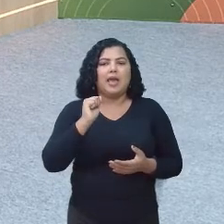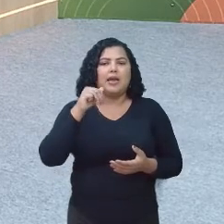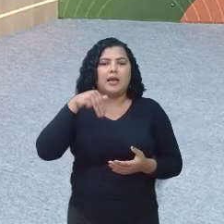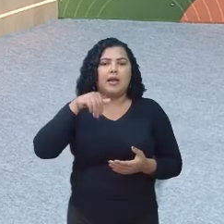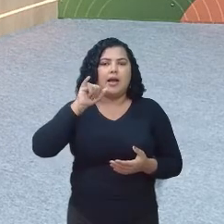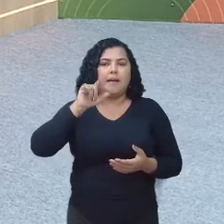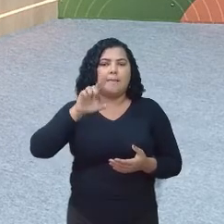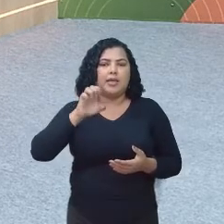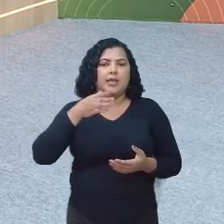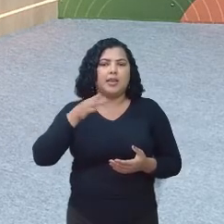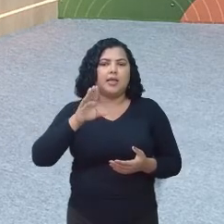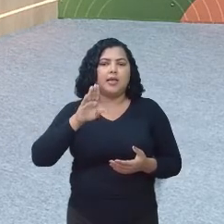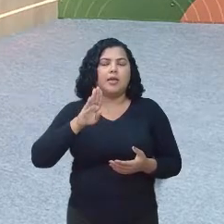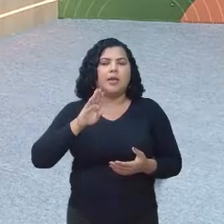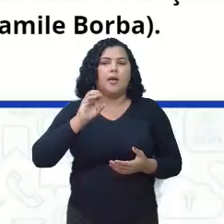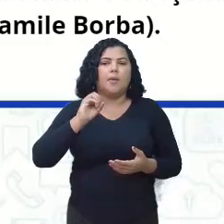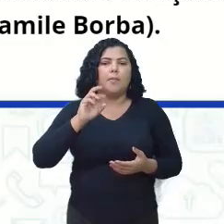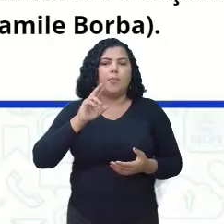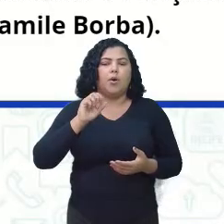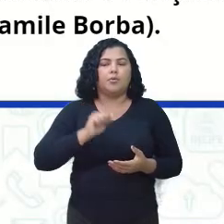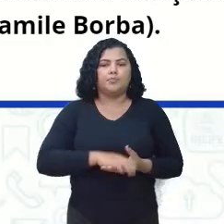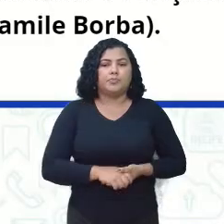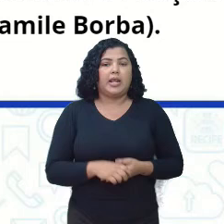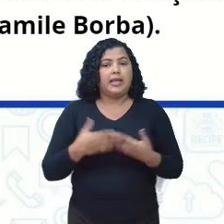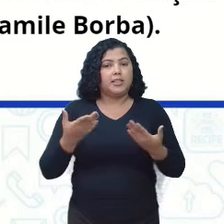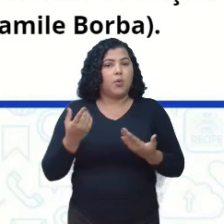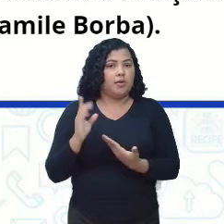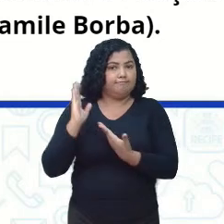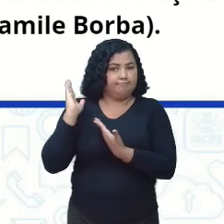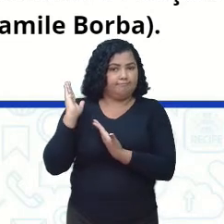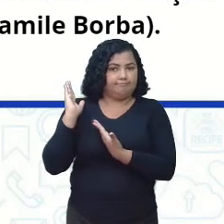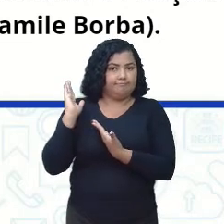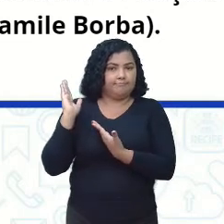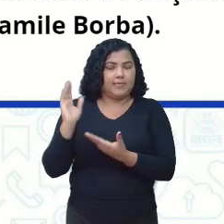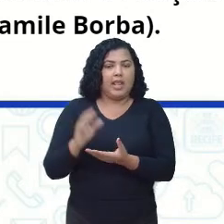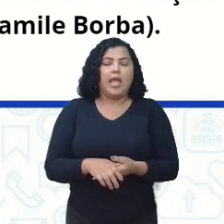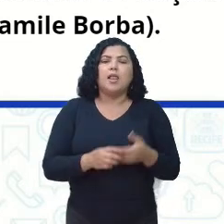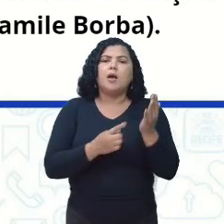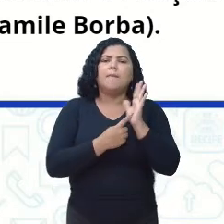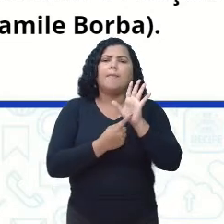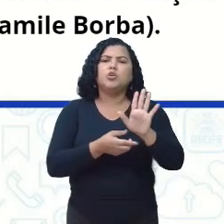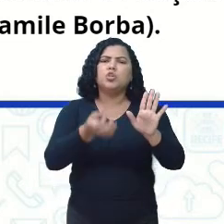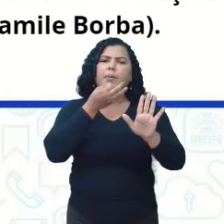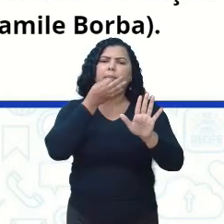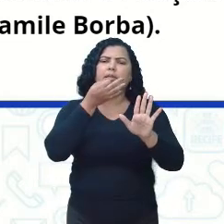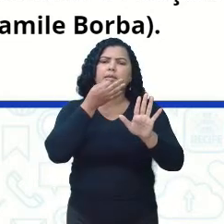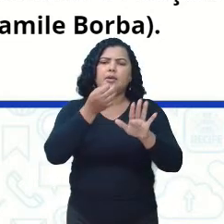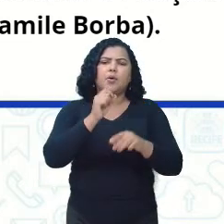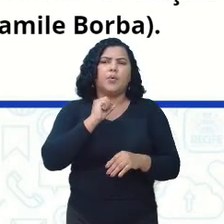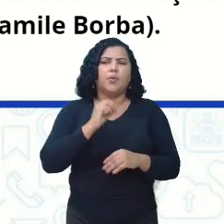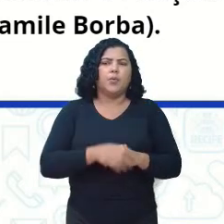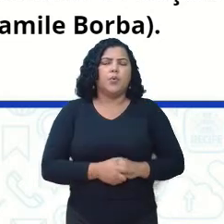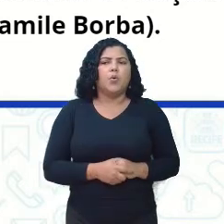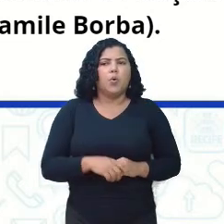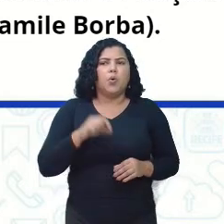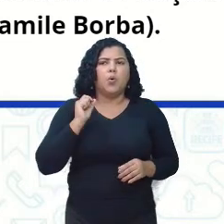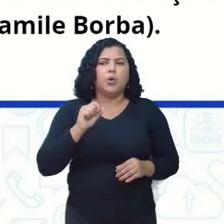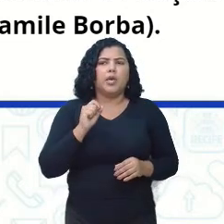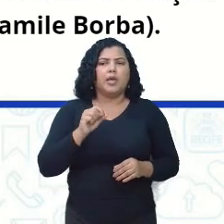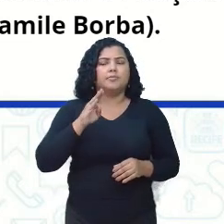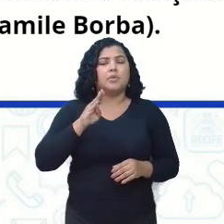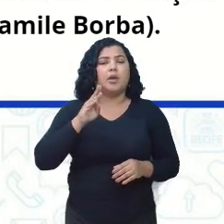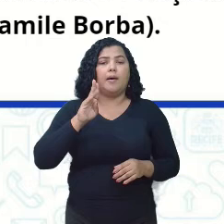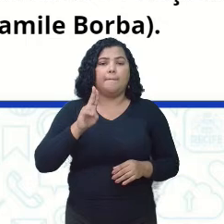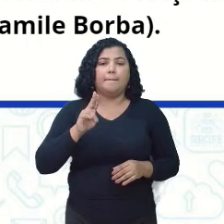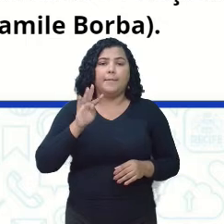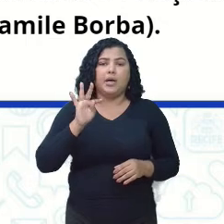autora Octavia Butler, e aí ela dá a sua opinião em terceira pessoa sobre como Butler